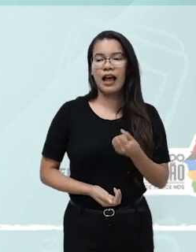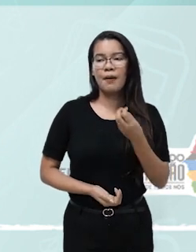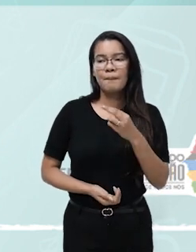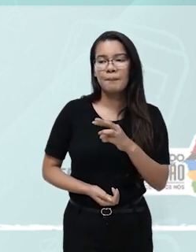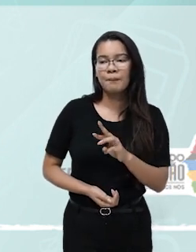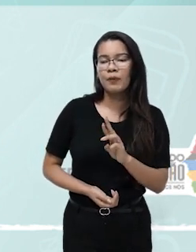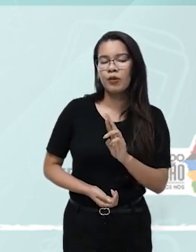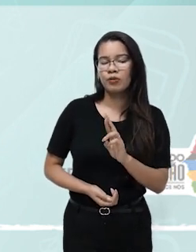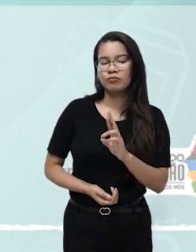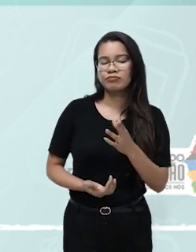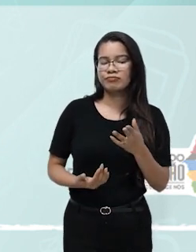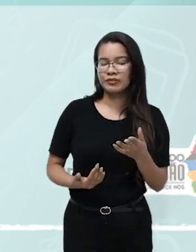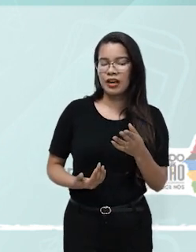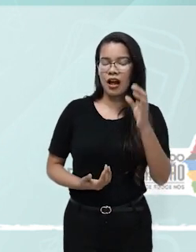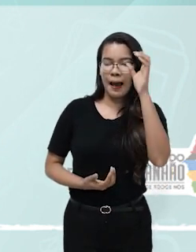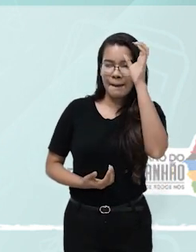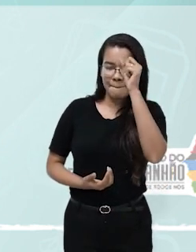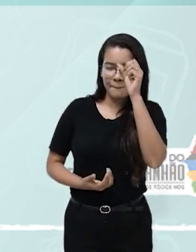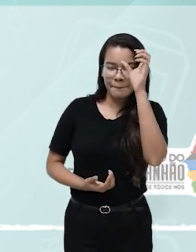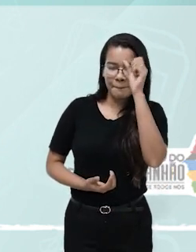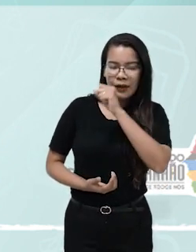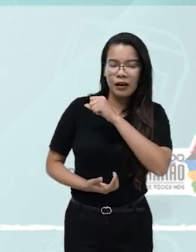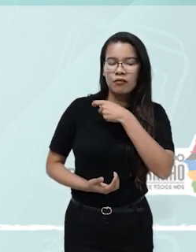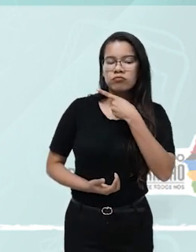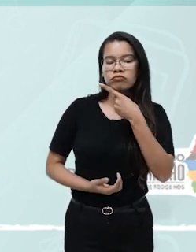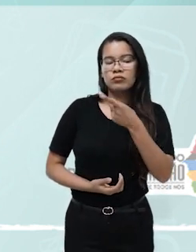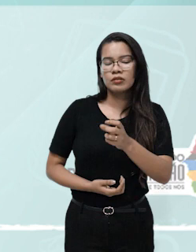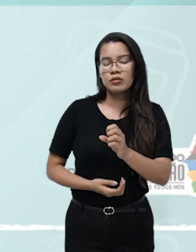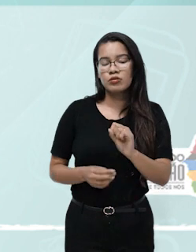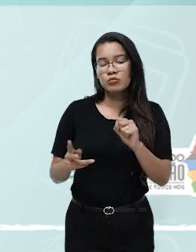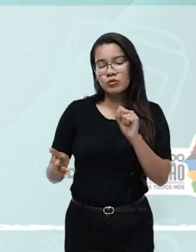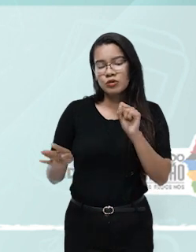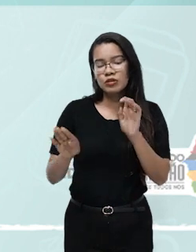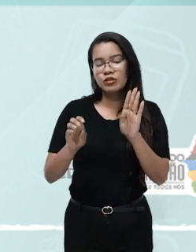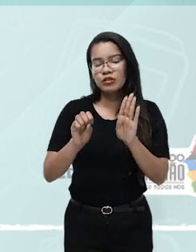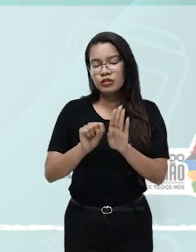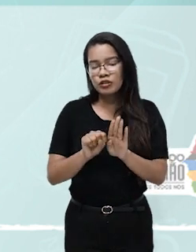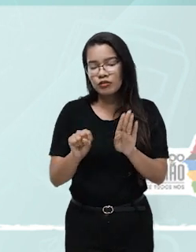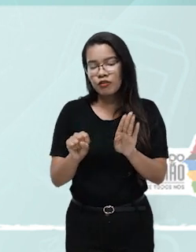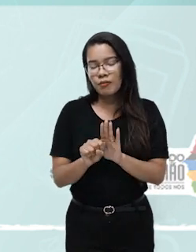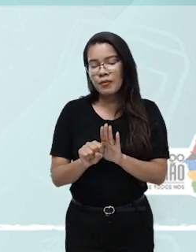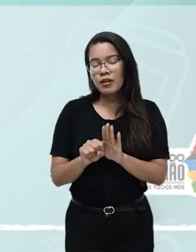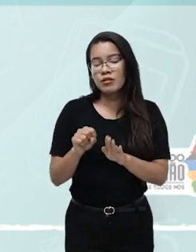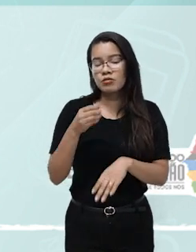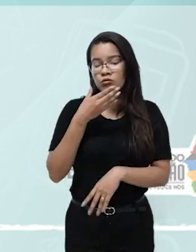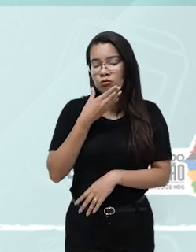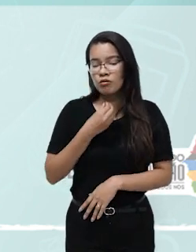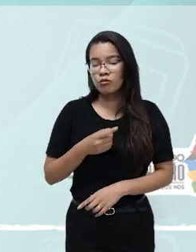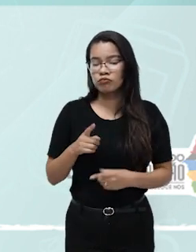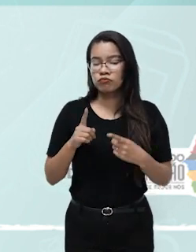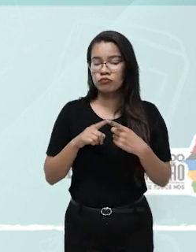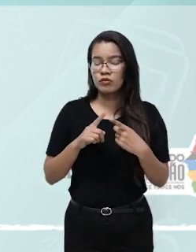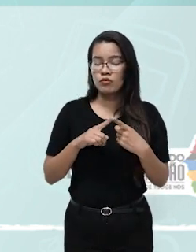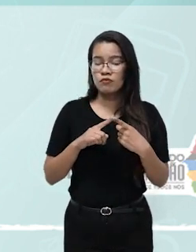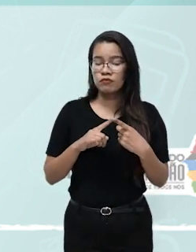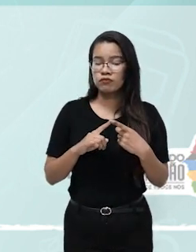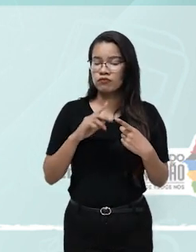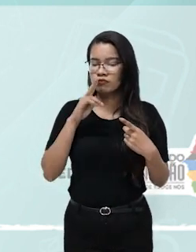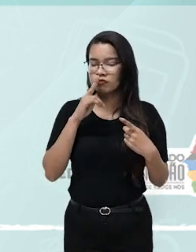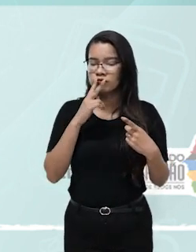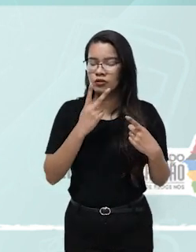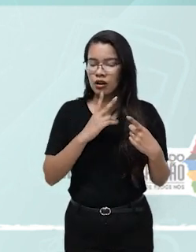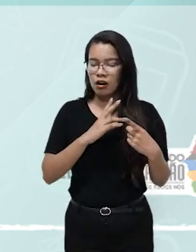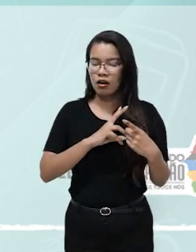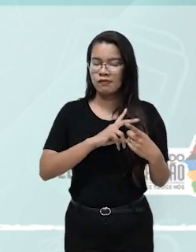Amor. Aprenda a pronunciar o substantivo masculino. 1. Forte afeição por outra